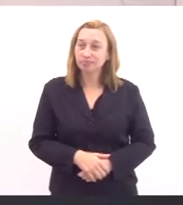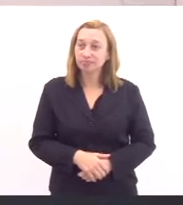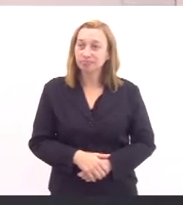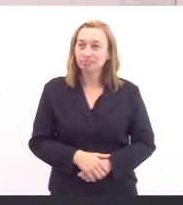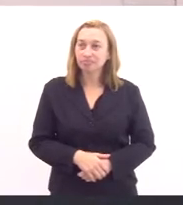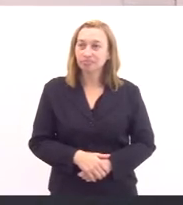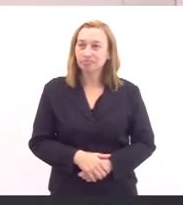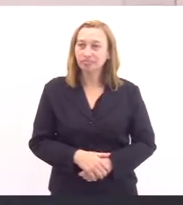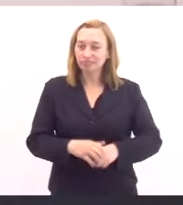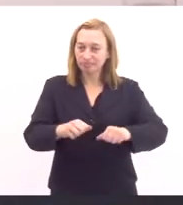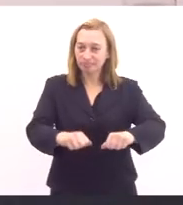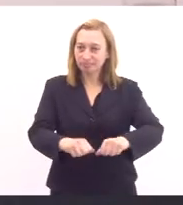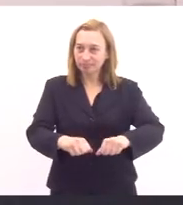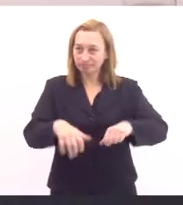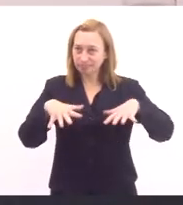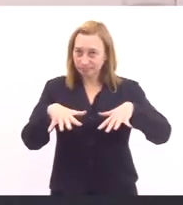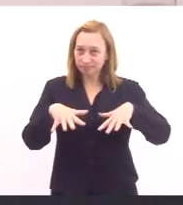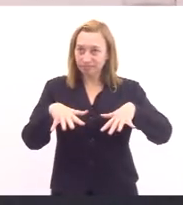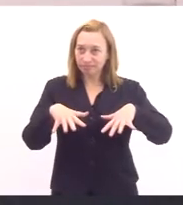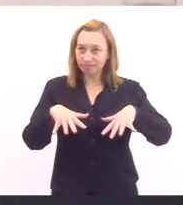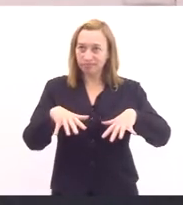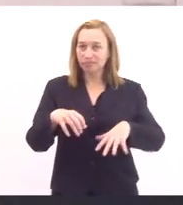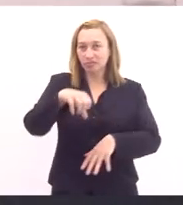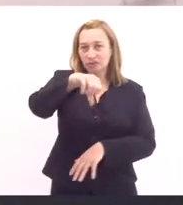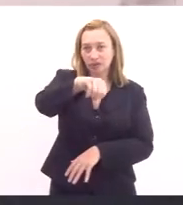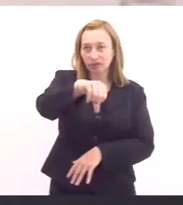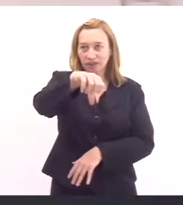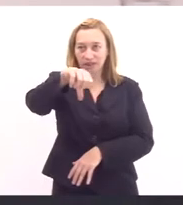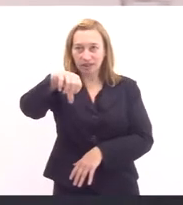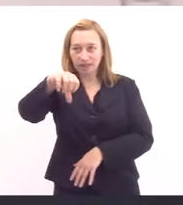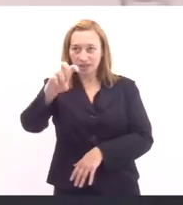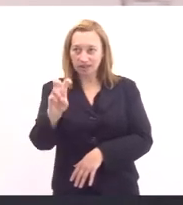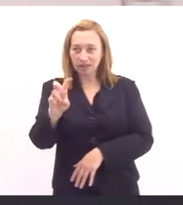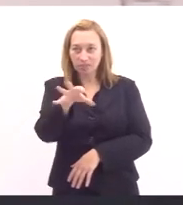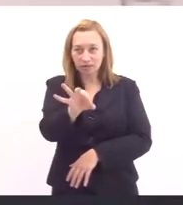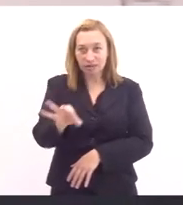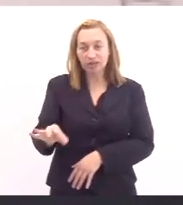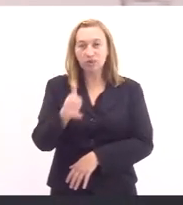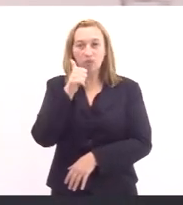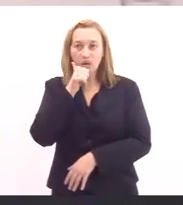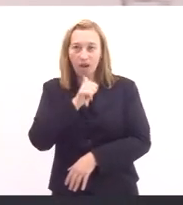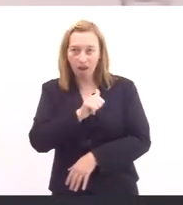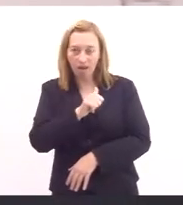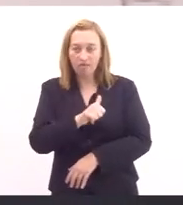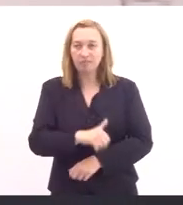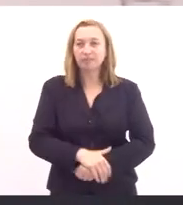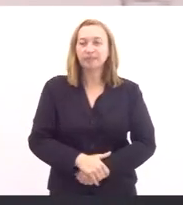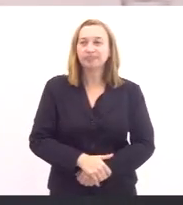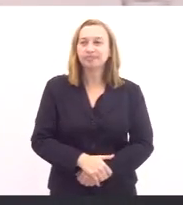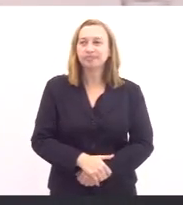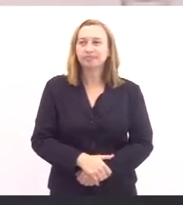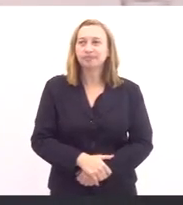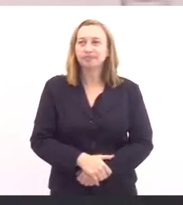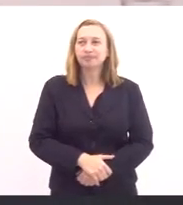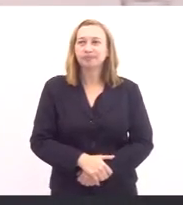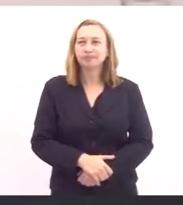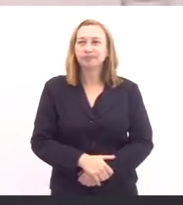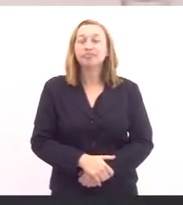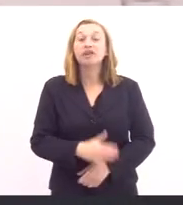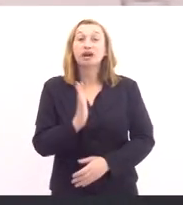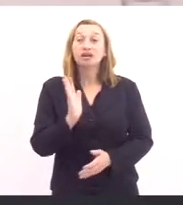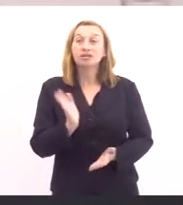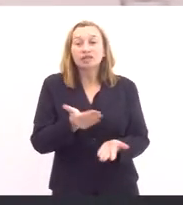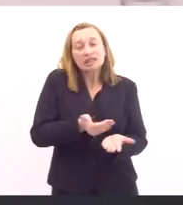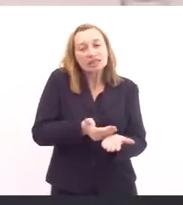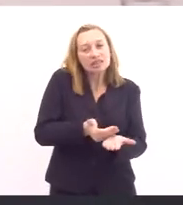uma plenária 95% feminina Oh e vamos